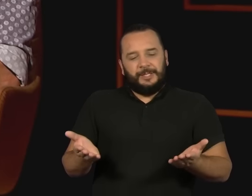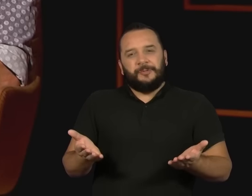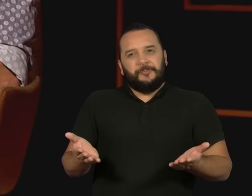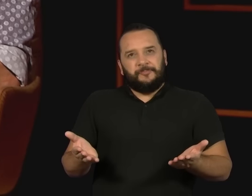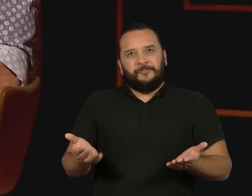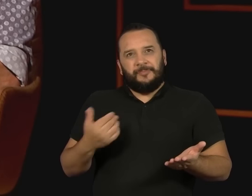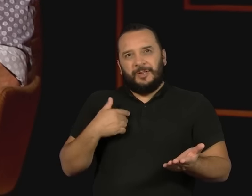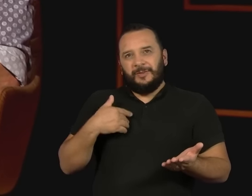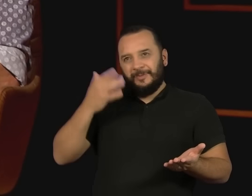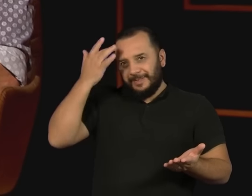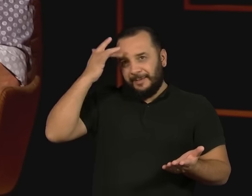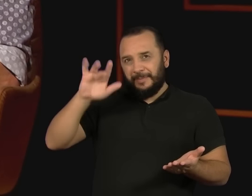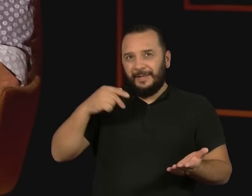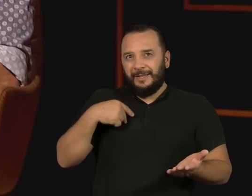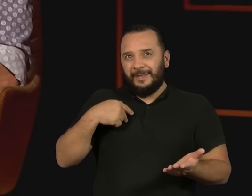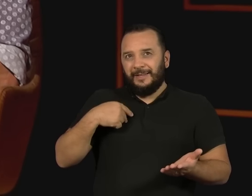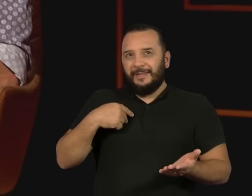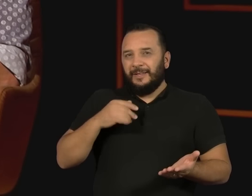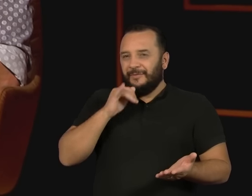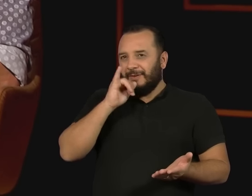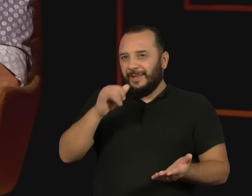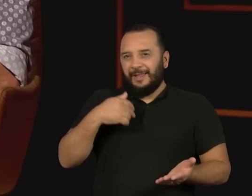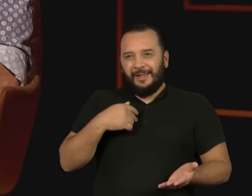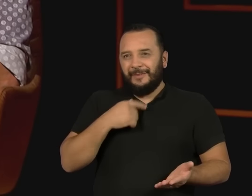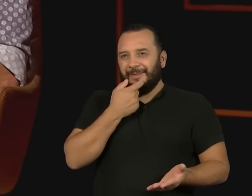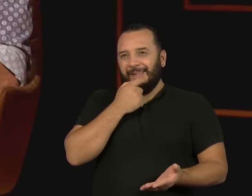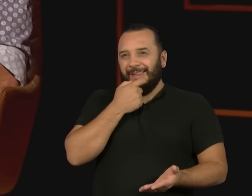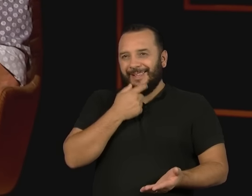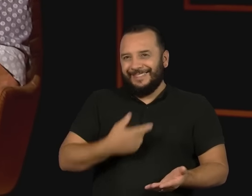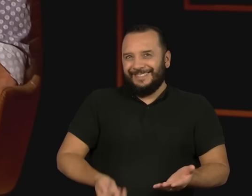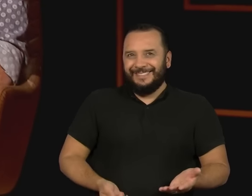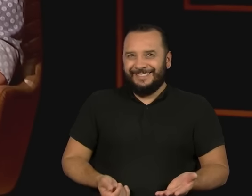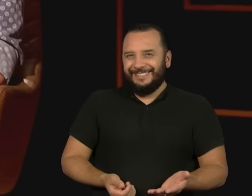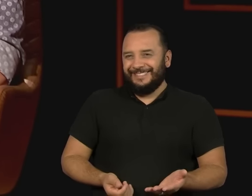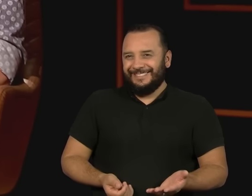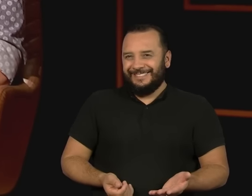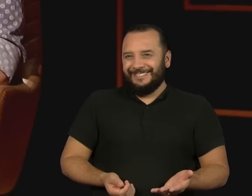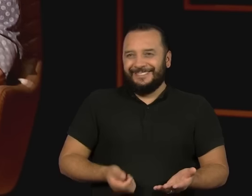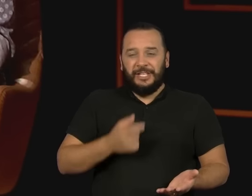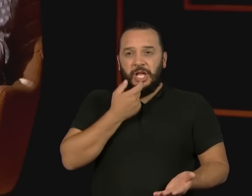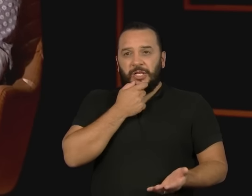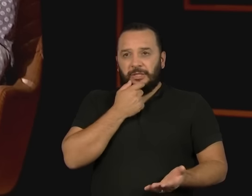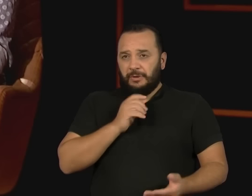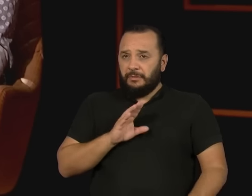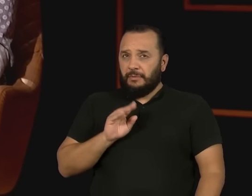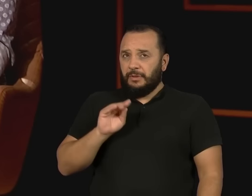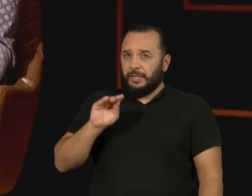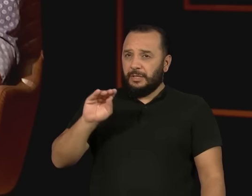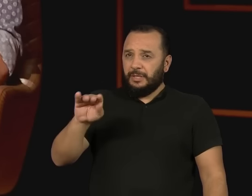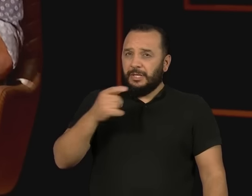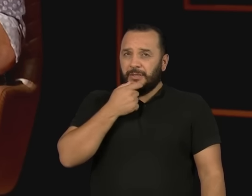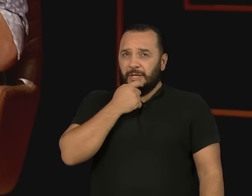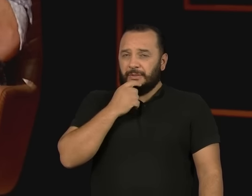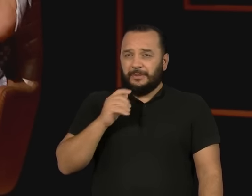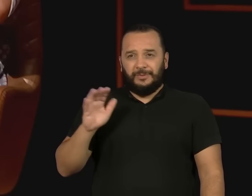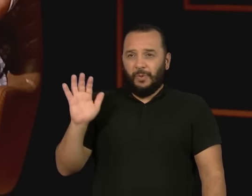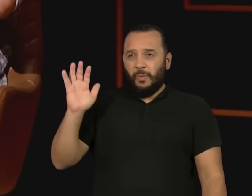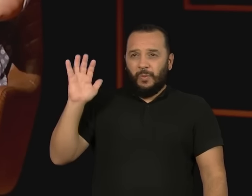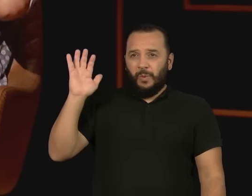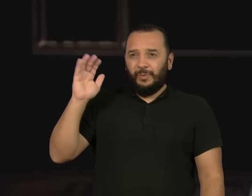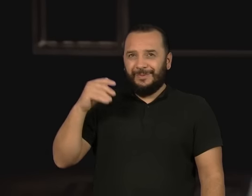não sabia que ele falava If I had 1,000 of women. Eu falava If I up to liberty, how wow.